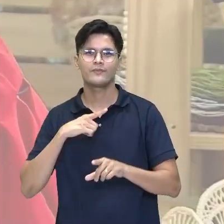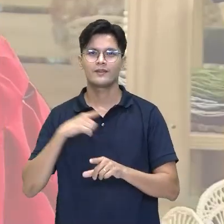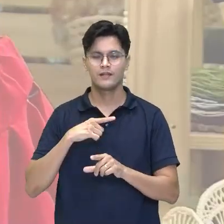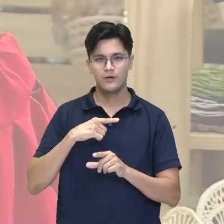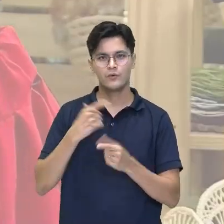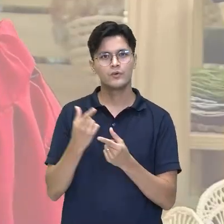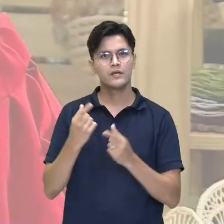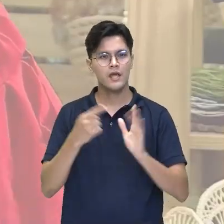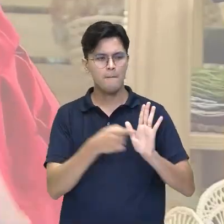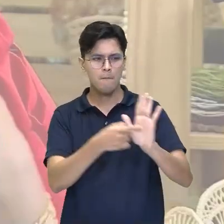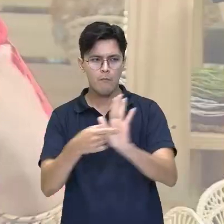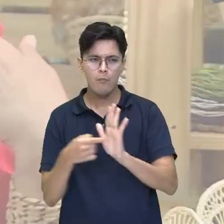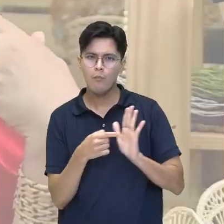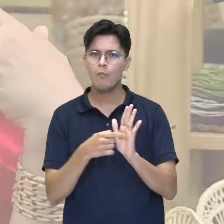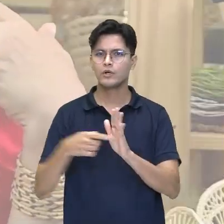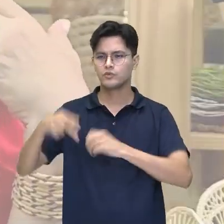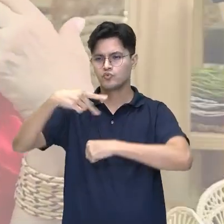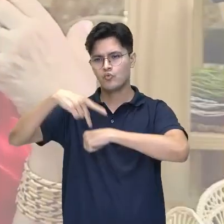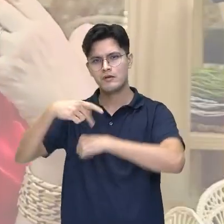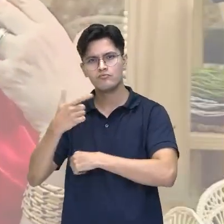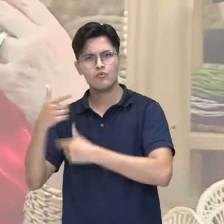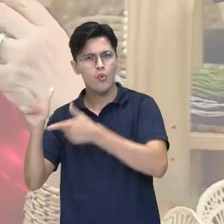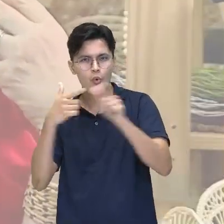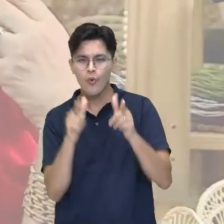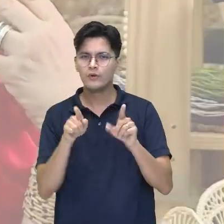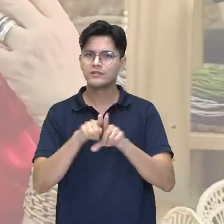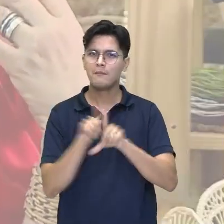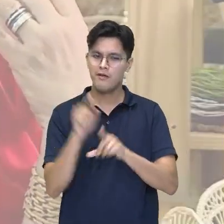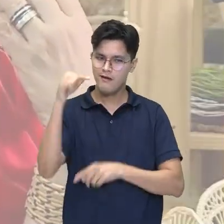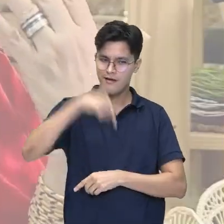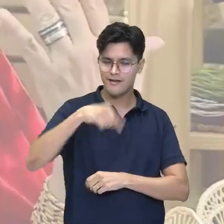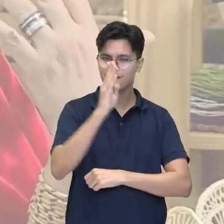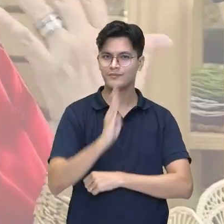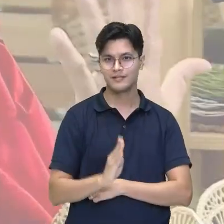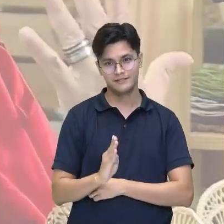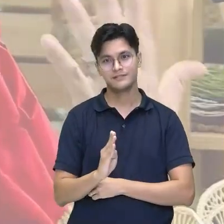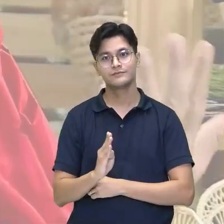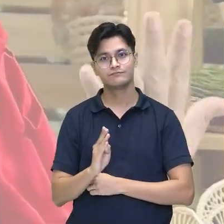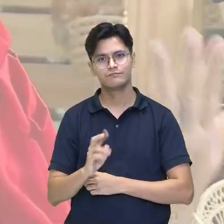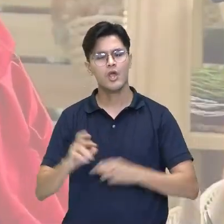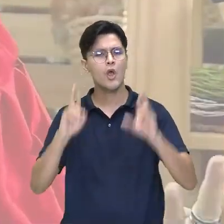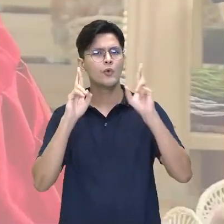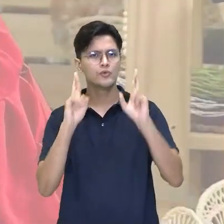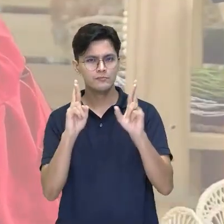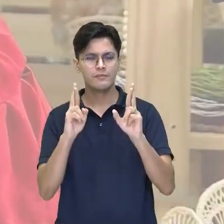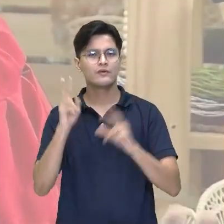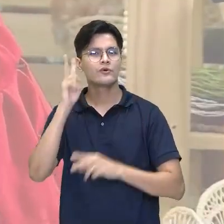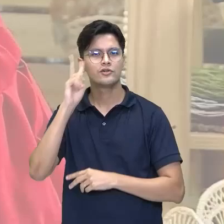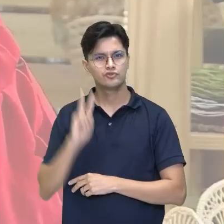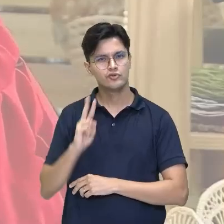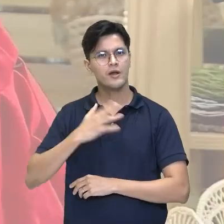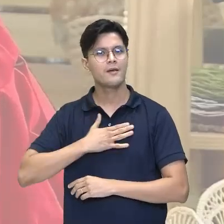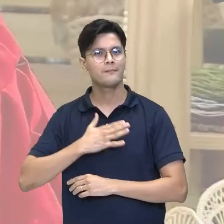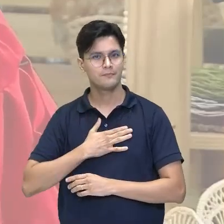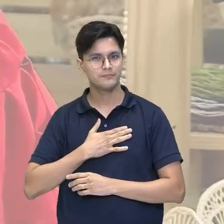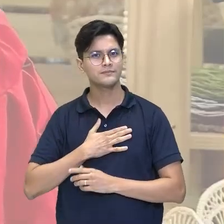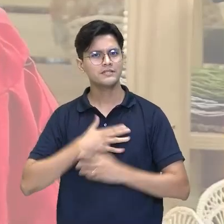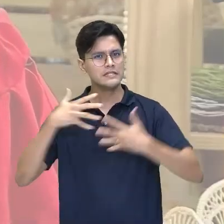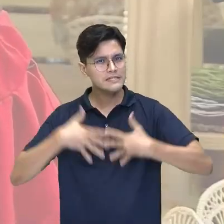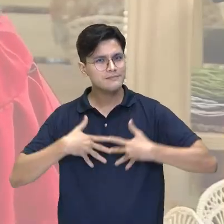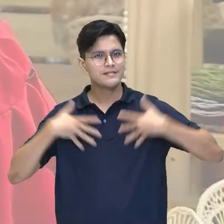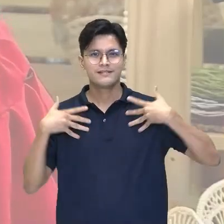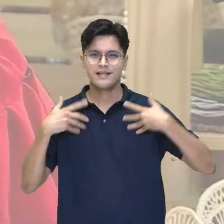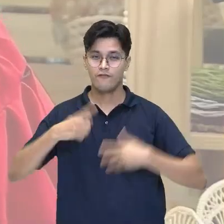do país. E eu espero, assim, que essa história possa inspirar um pouquinho cada um de